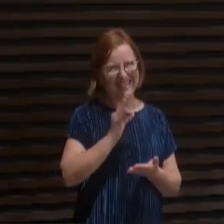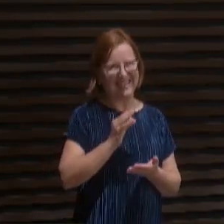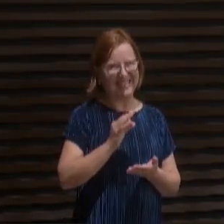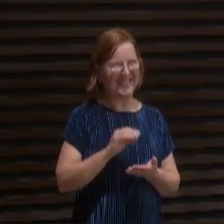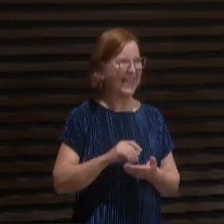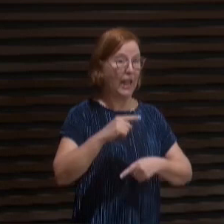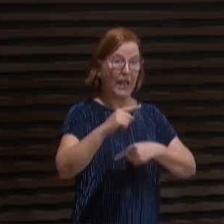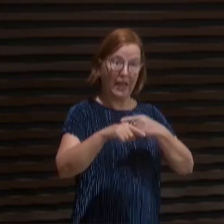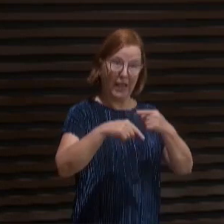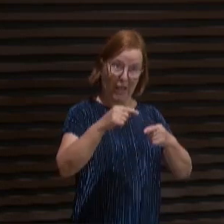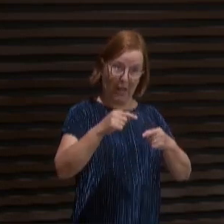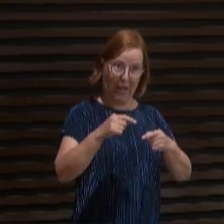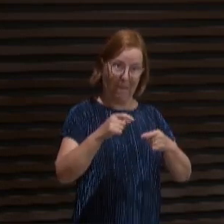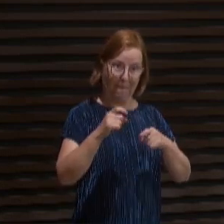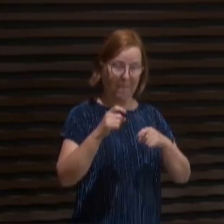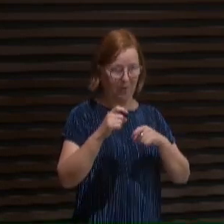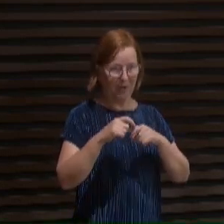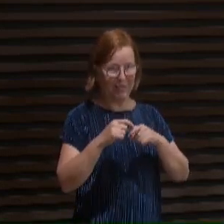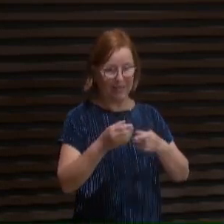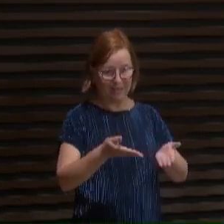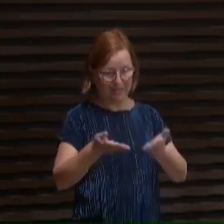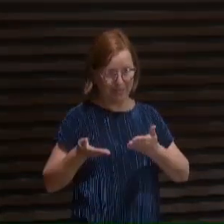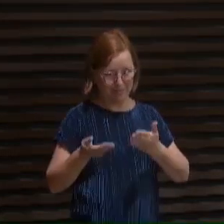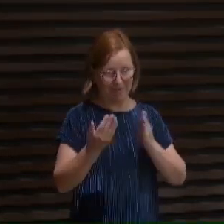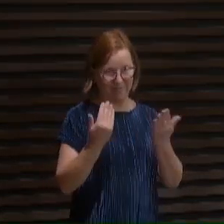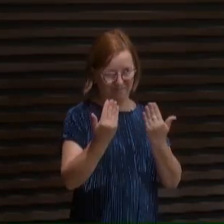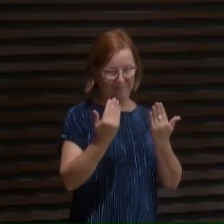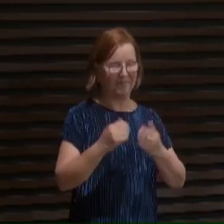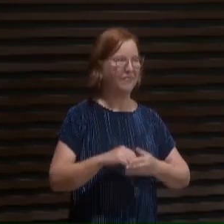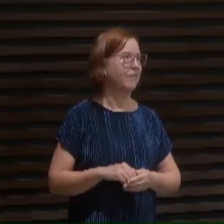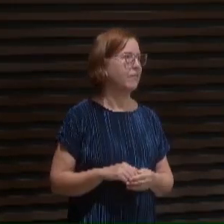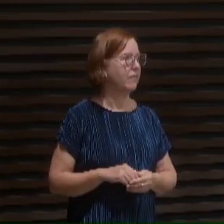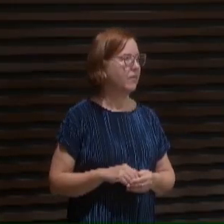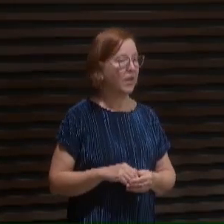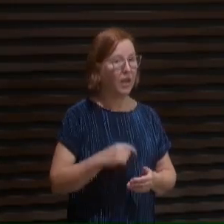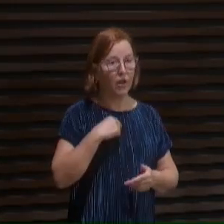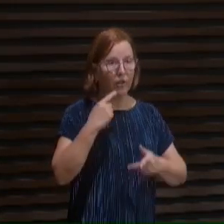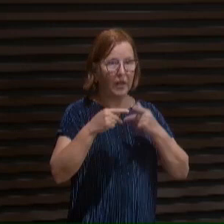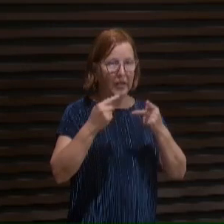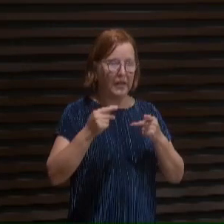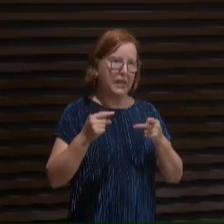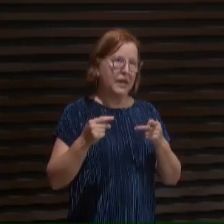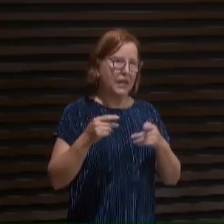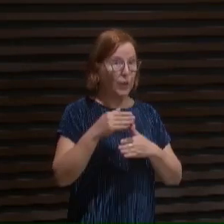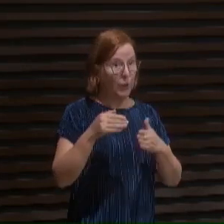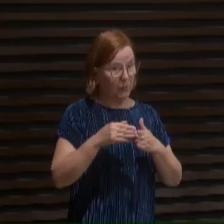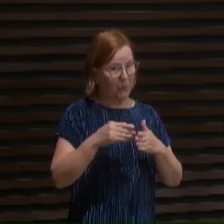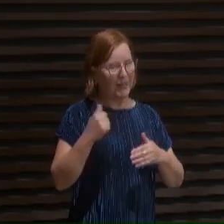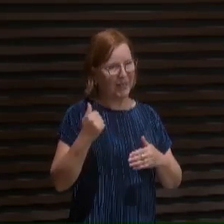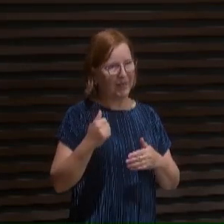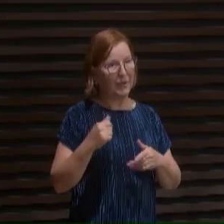da consulta. Vamos cá, vamos tomar um cafezinho ali na... E ele disse assim: eu falei tudo aquilo, é um estudo,